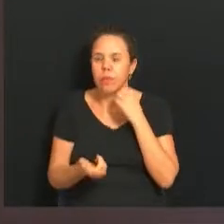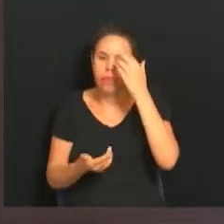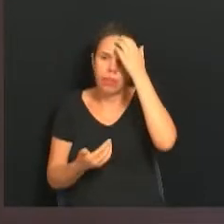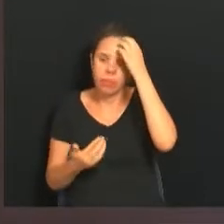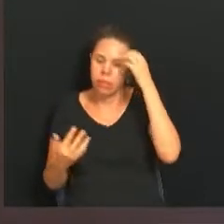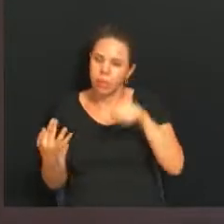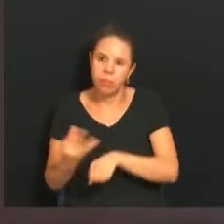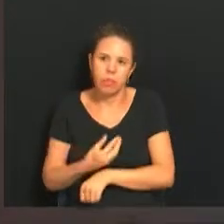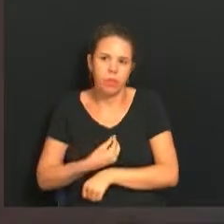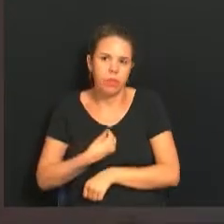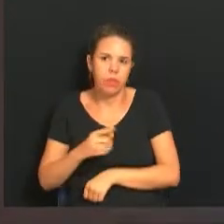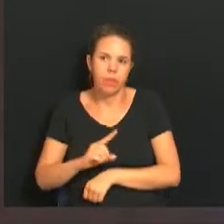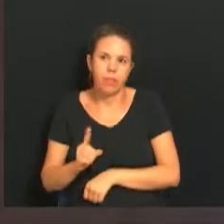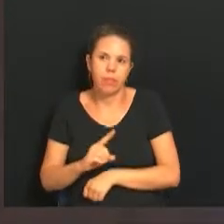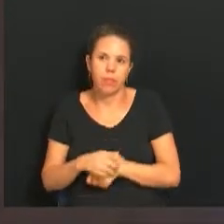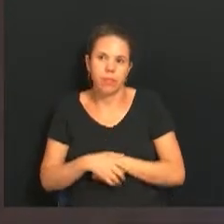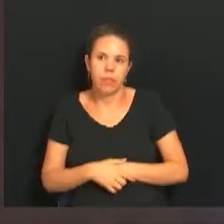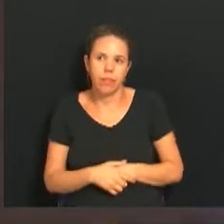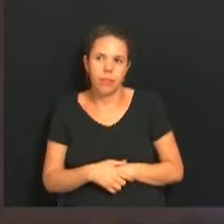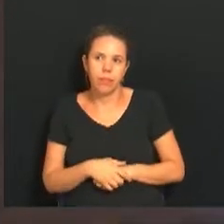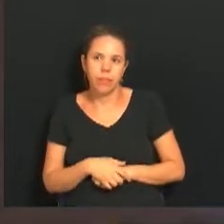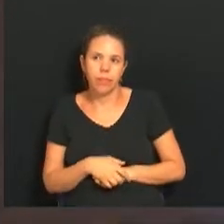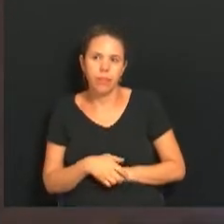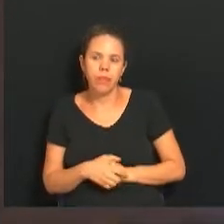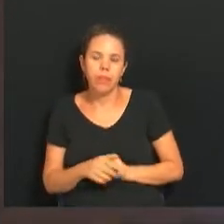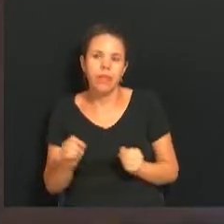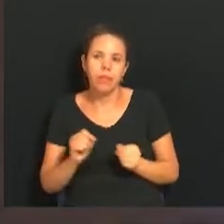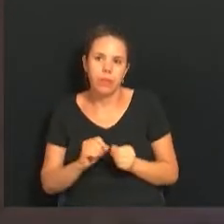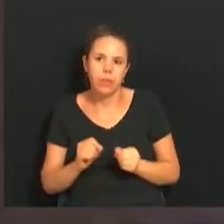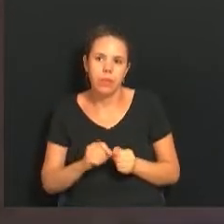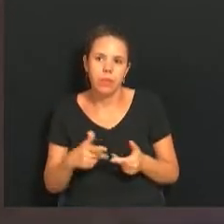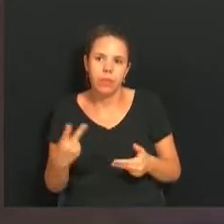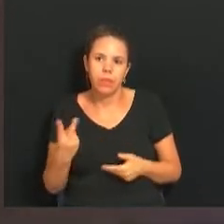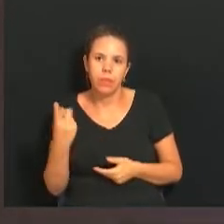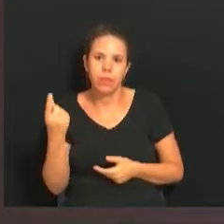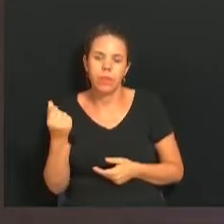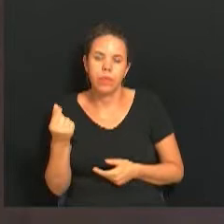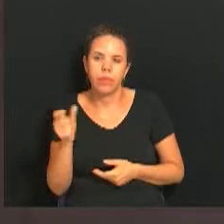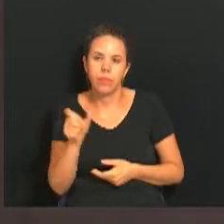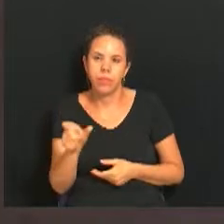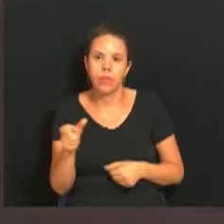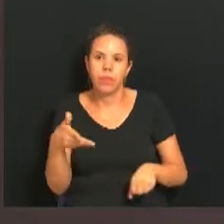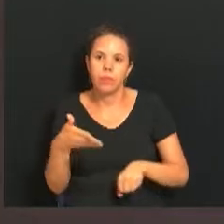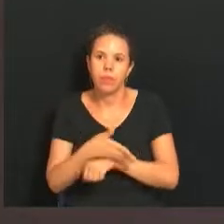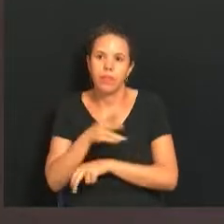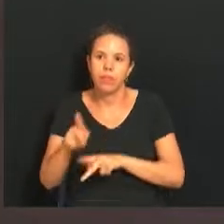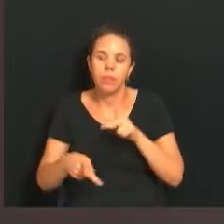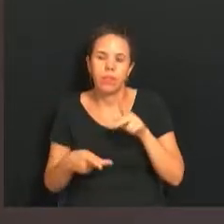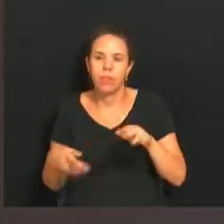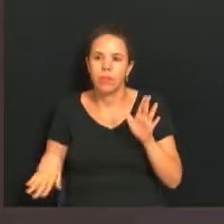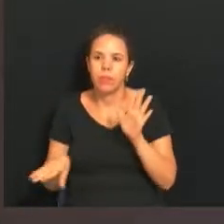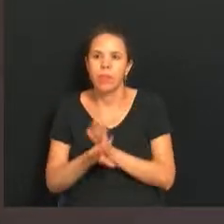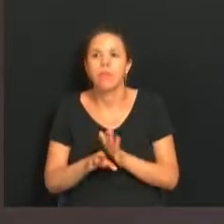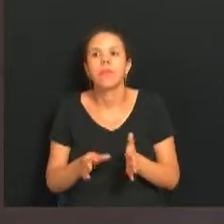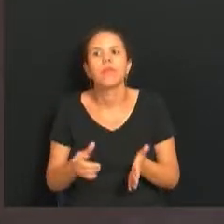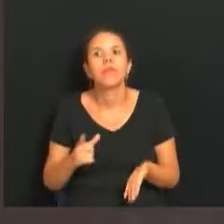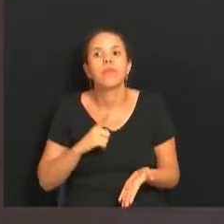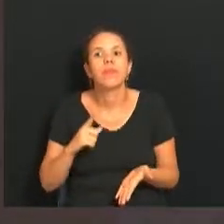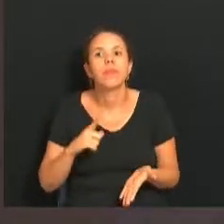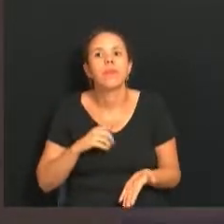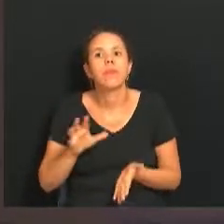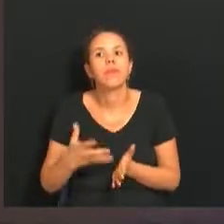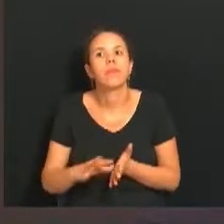sobreviver, né? E a gente pode fazer alguma coisa. Qual o valor, então, do ingresso para o pessoal vir aqui? Vai ter um samba,